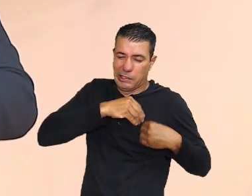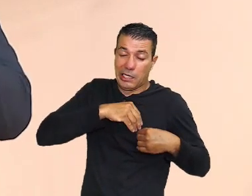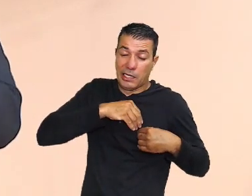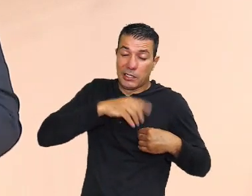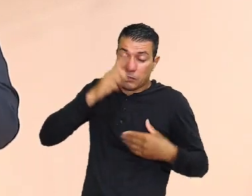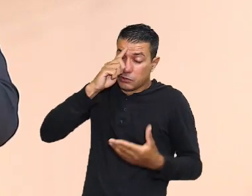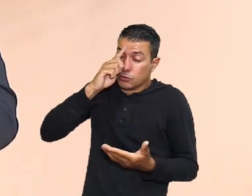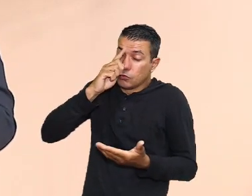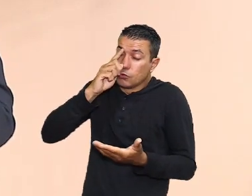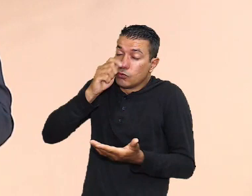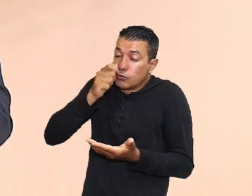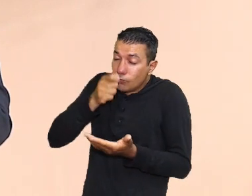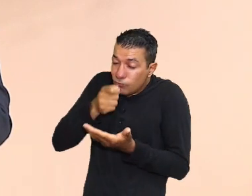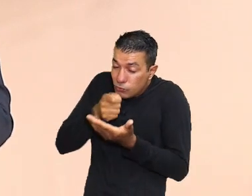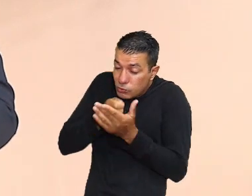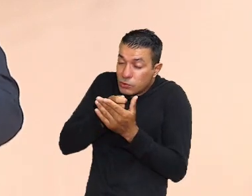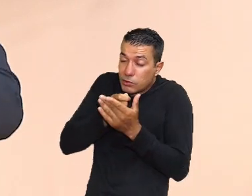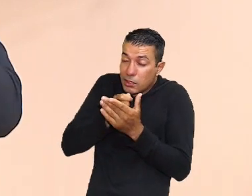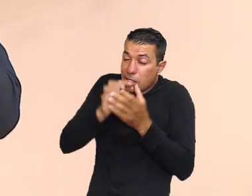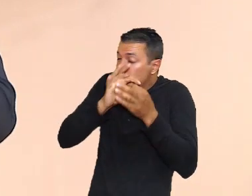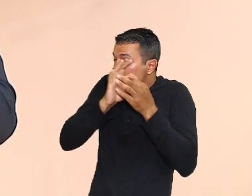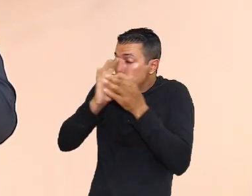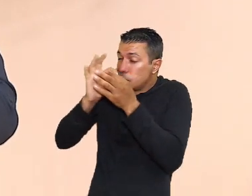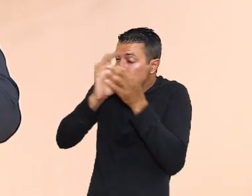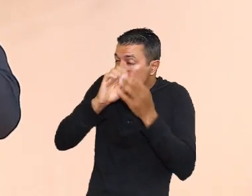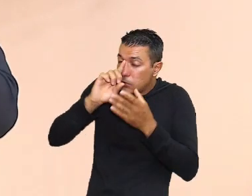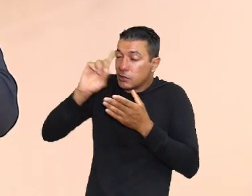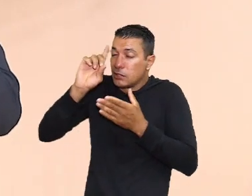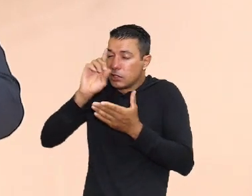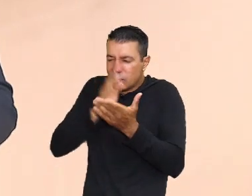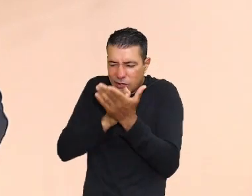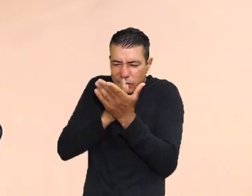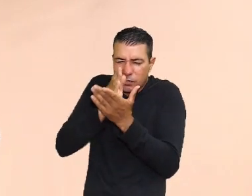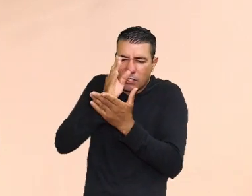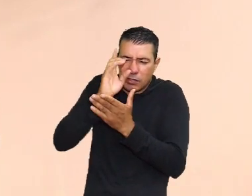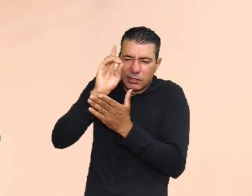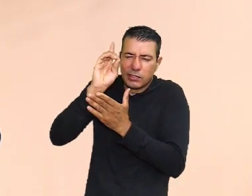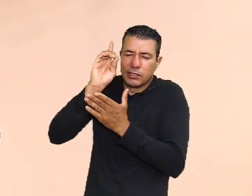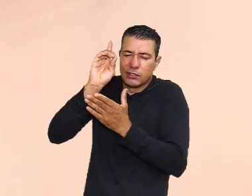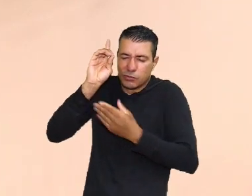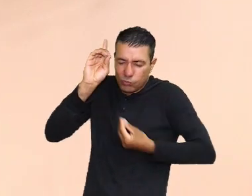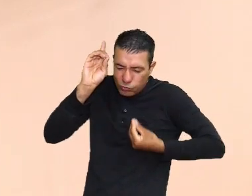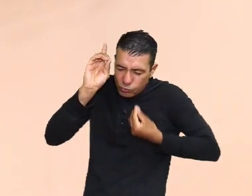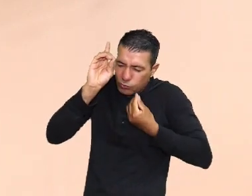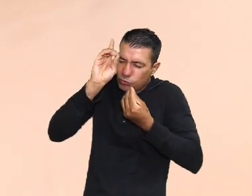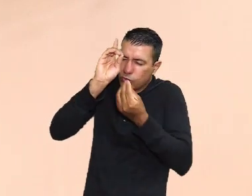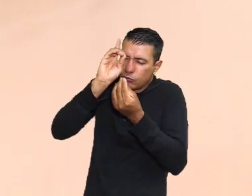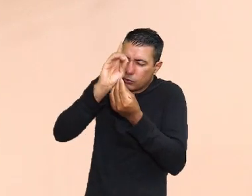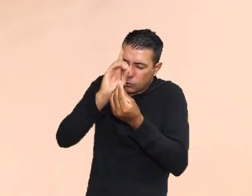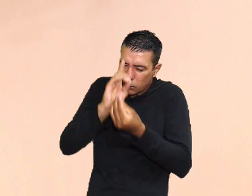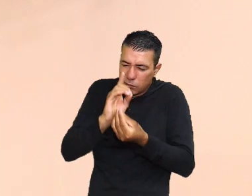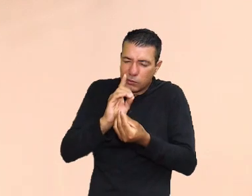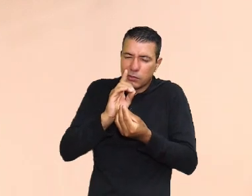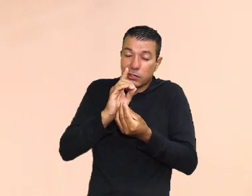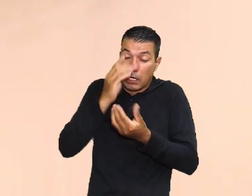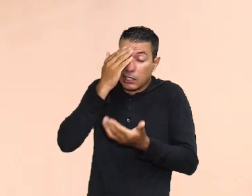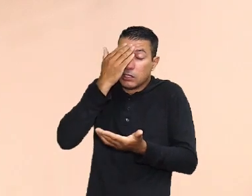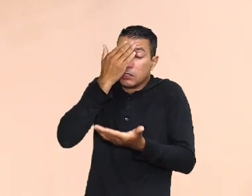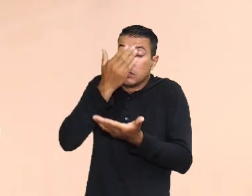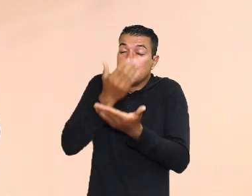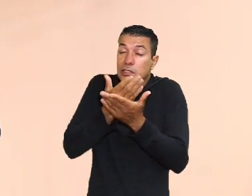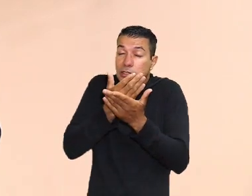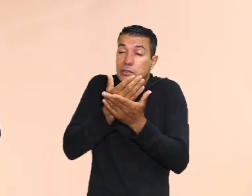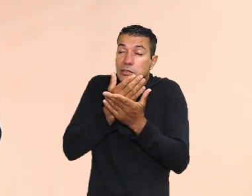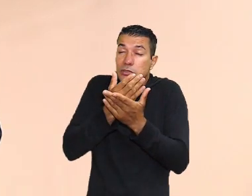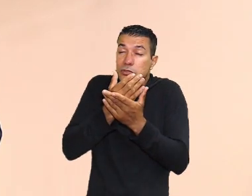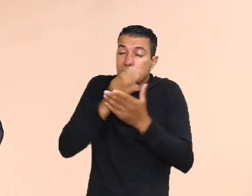decidir a estar contigo e a sermos fiéis e a nos entregarmos a Ti. Mas nós acreditamos também, ó Deus, que